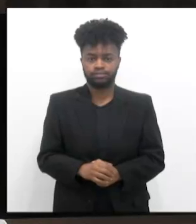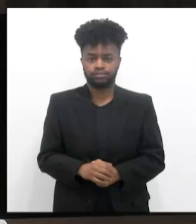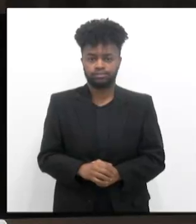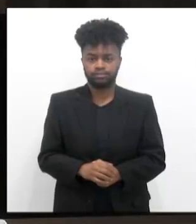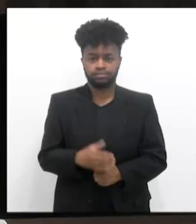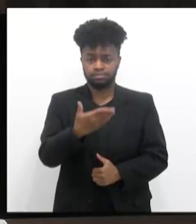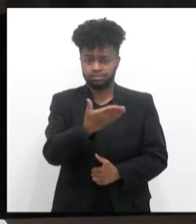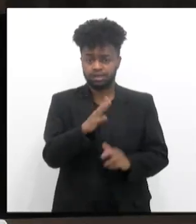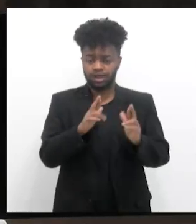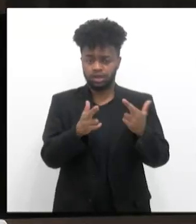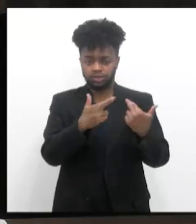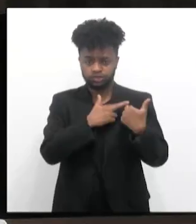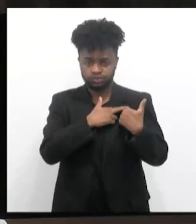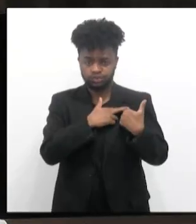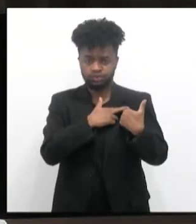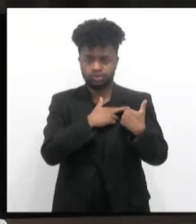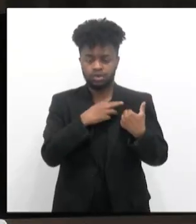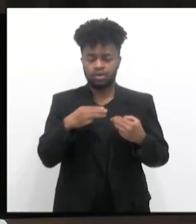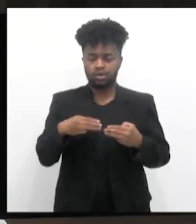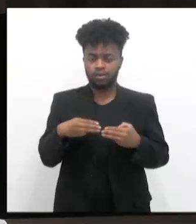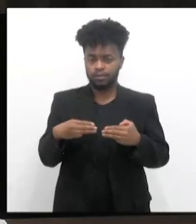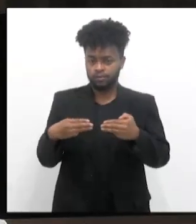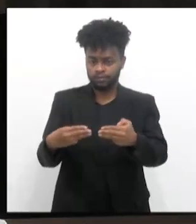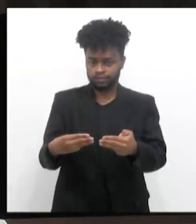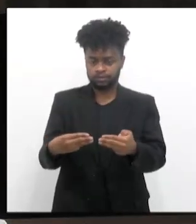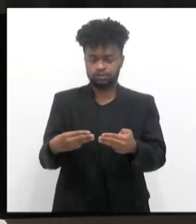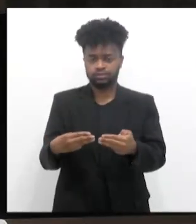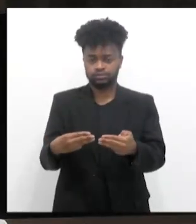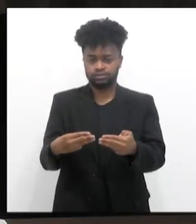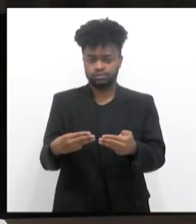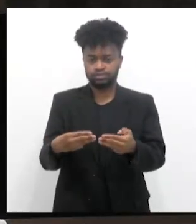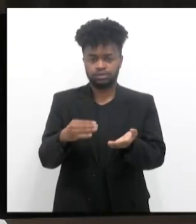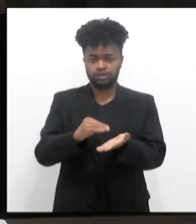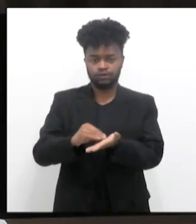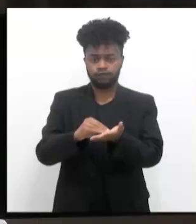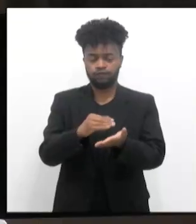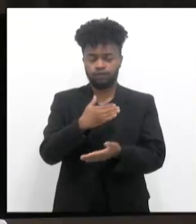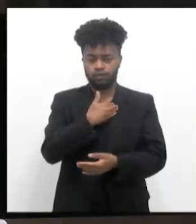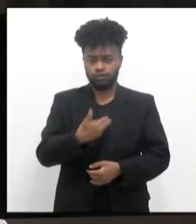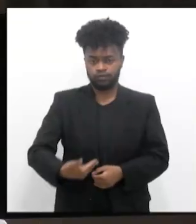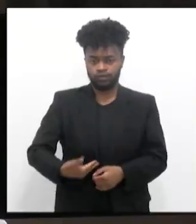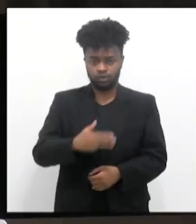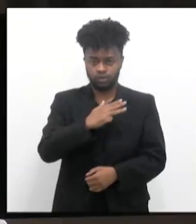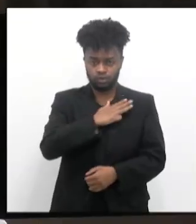é responsável por um ministério do desgoverno Lula.